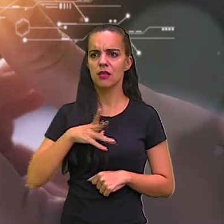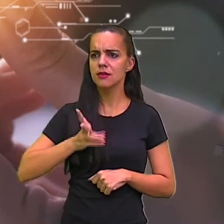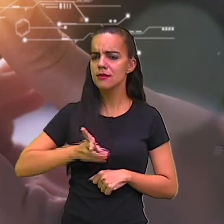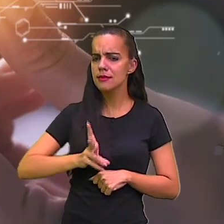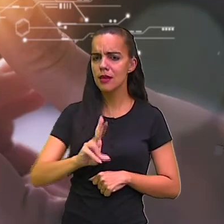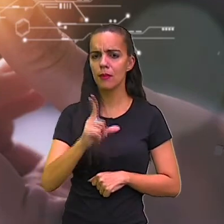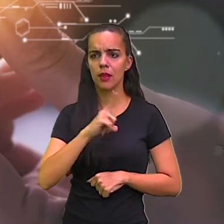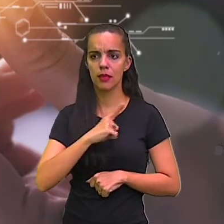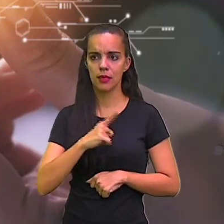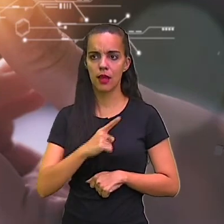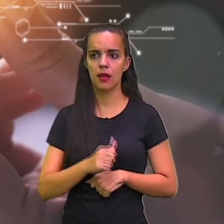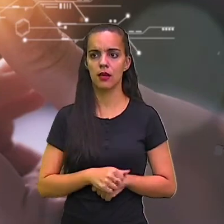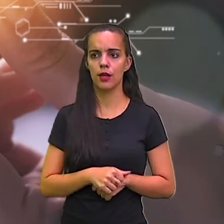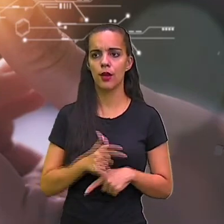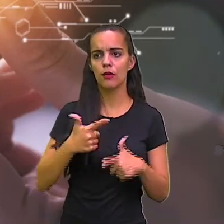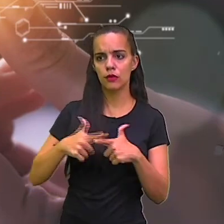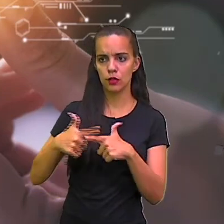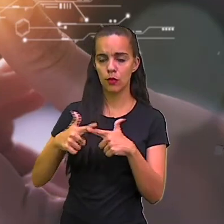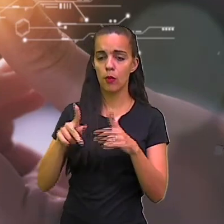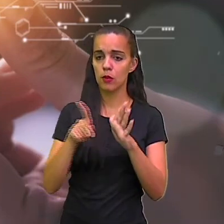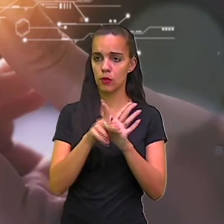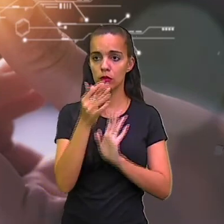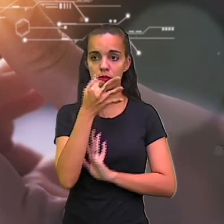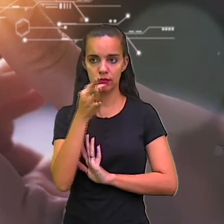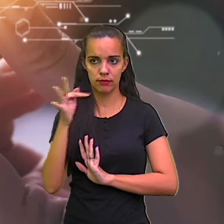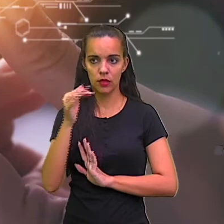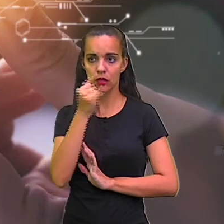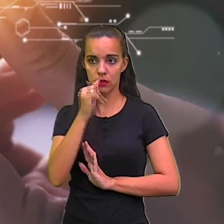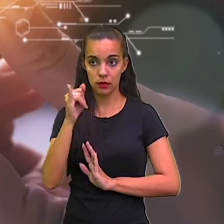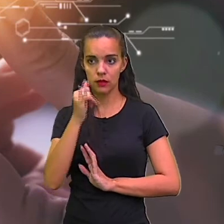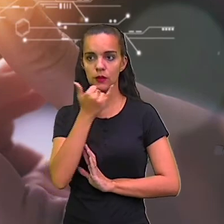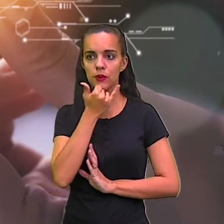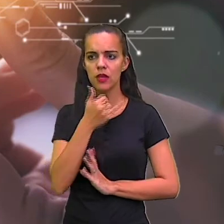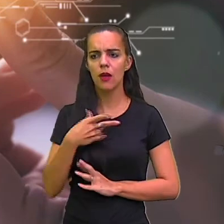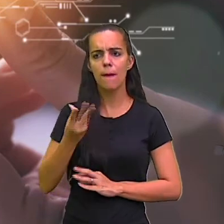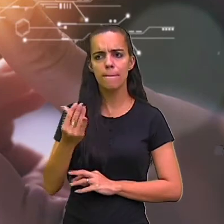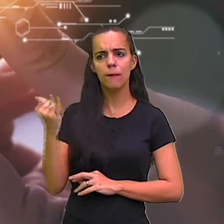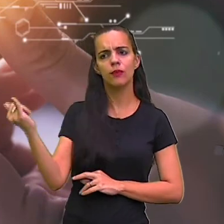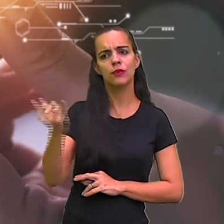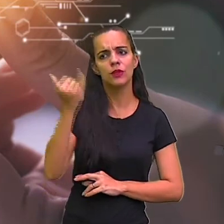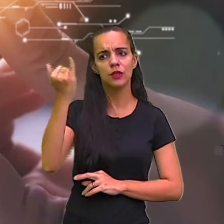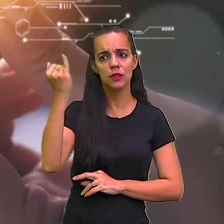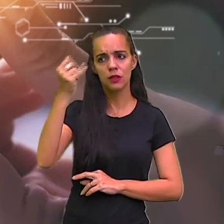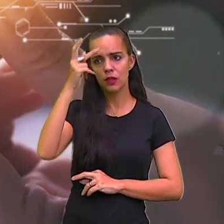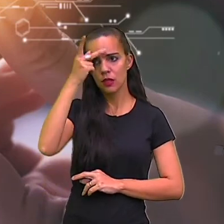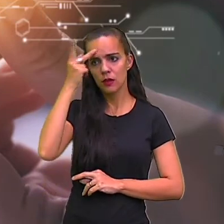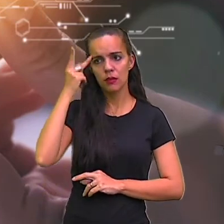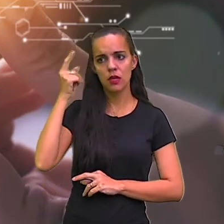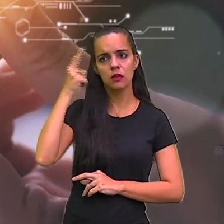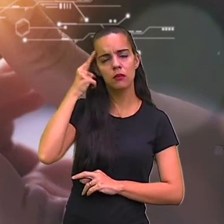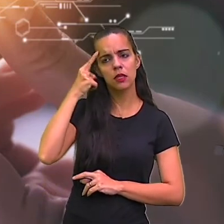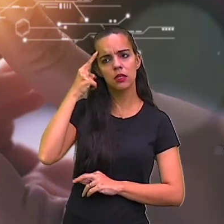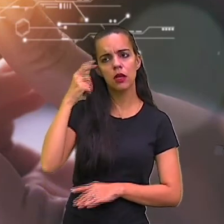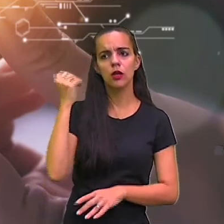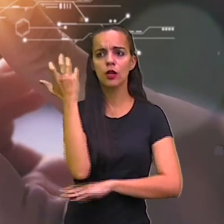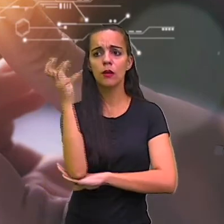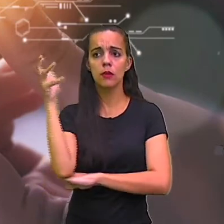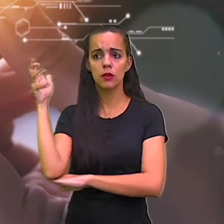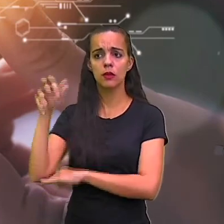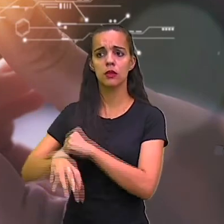crises hídricas e energéticas então é importante que tem o pessoas pensando no meio ambiente